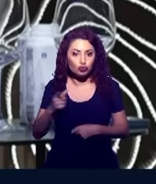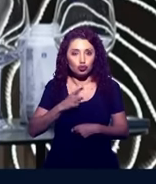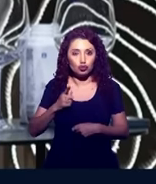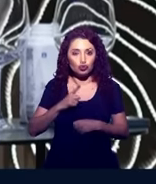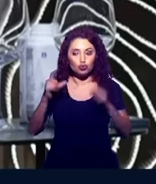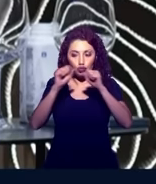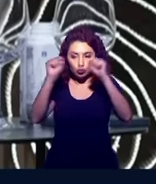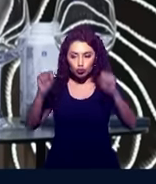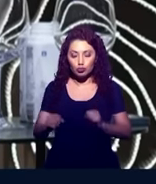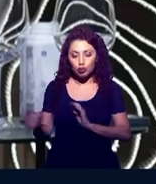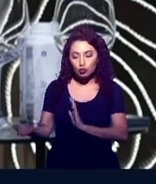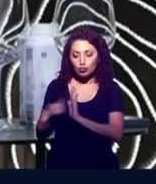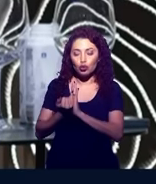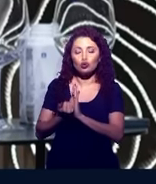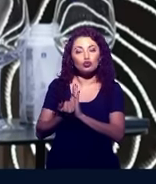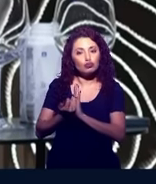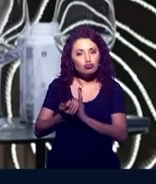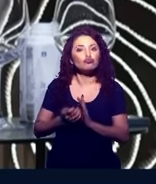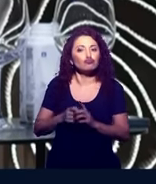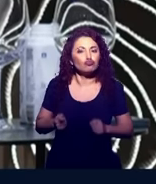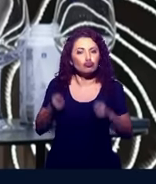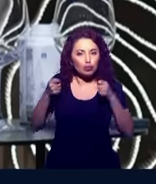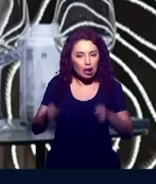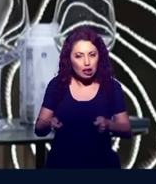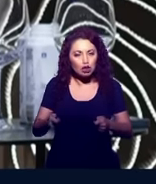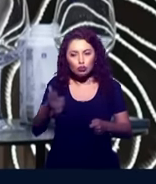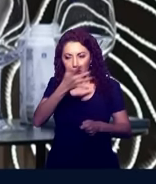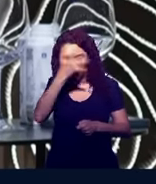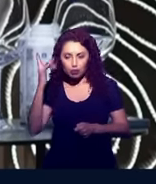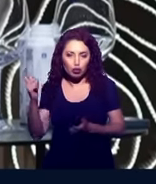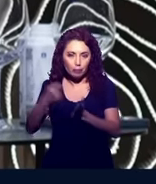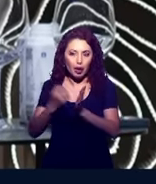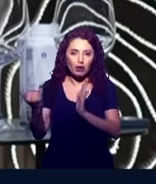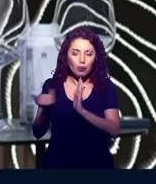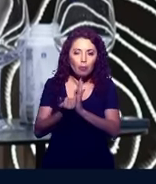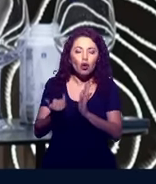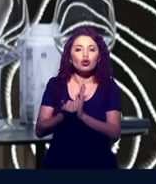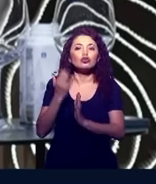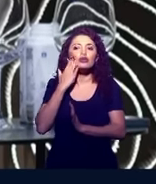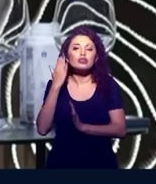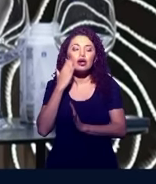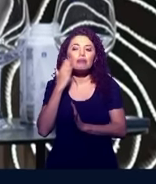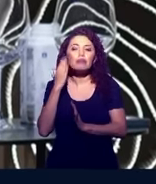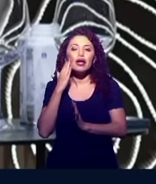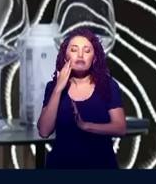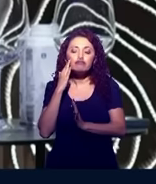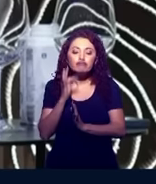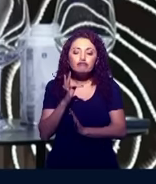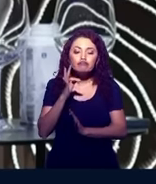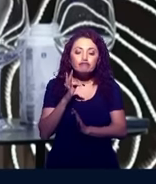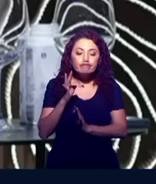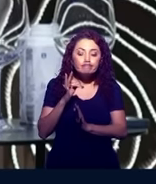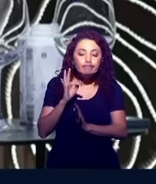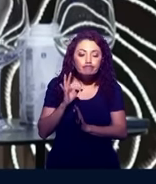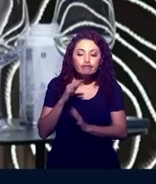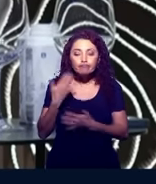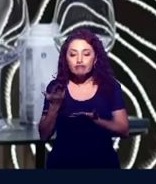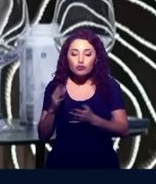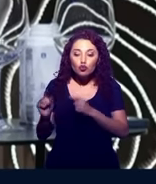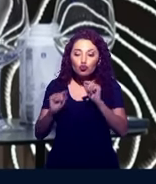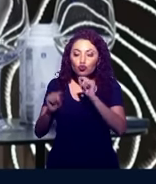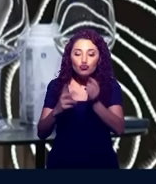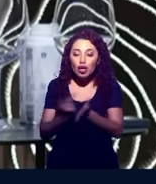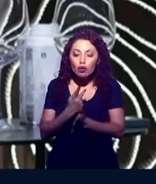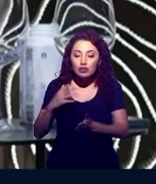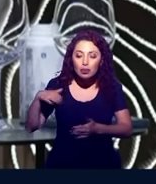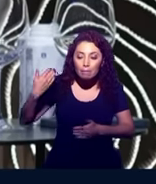que garante pro contribuinte e pro gestor público previsibilidade porque hoje nós estamos numa guerra